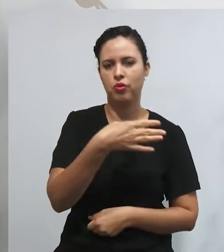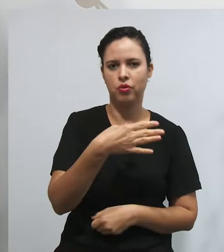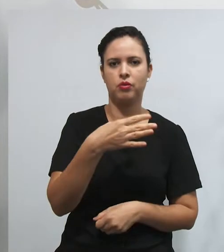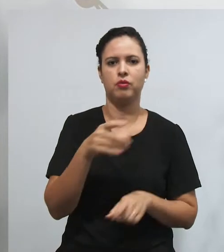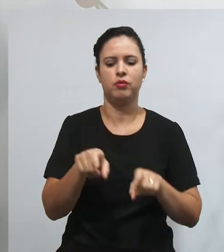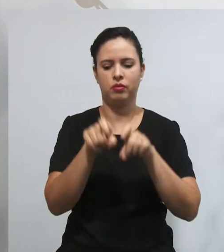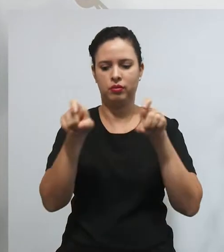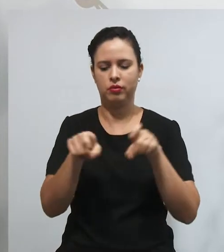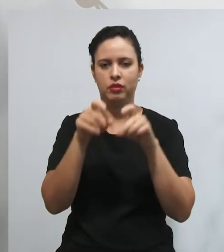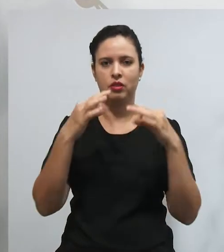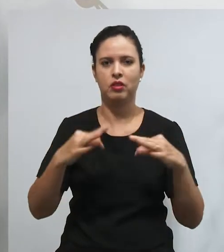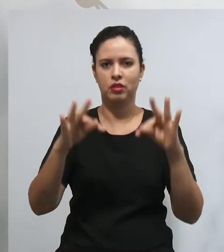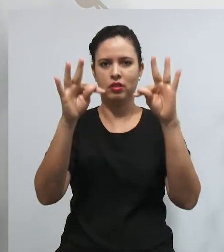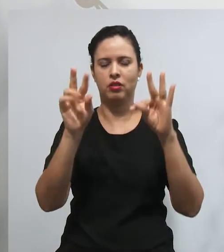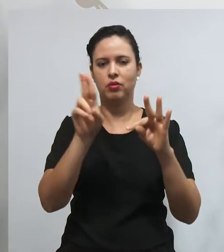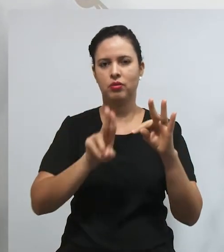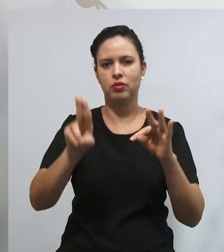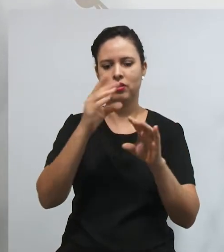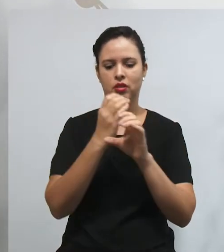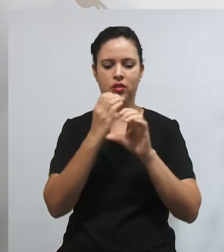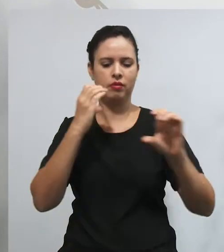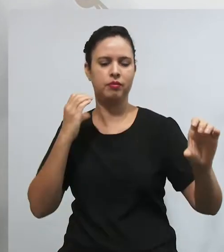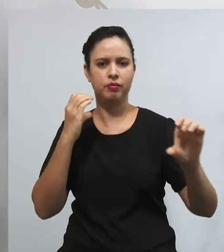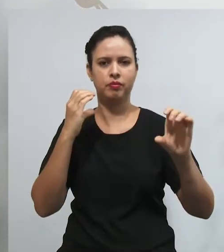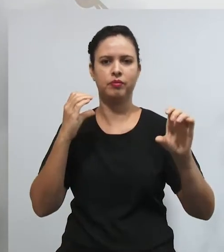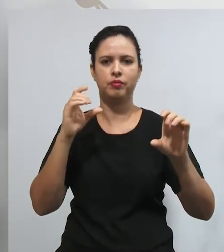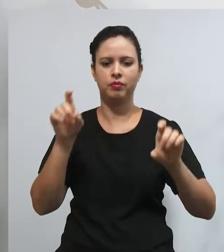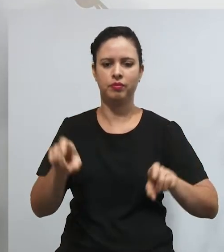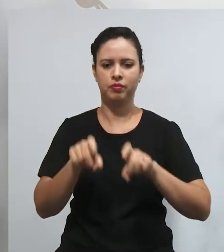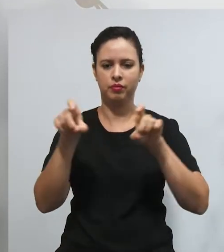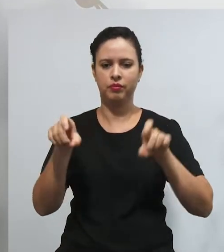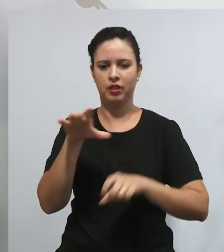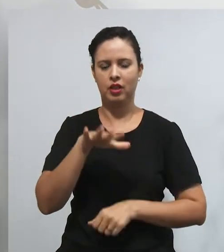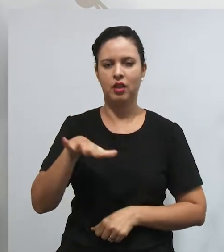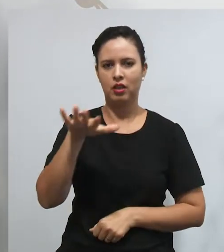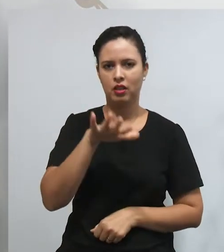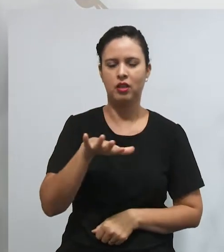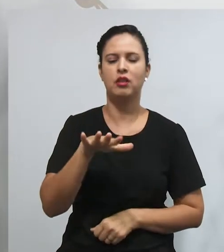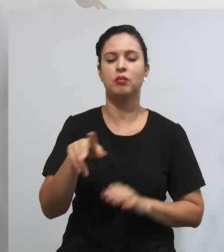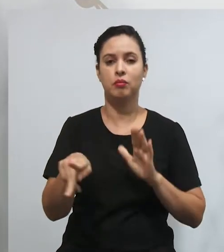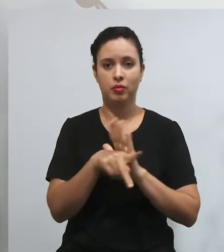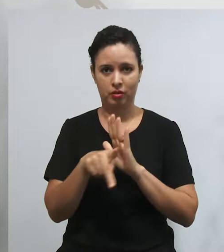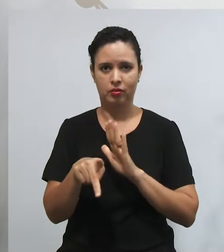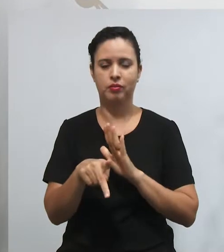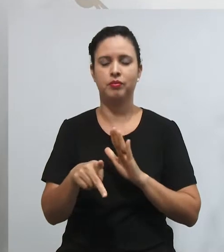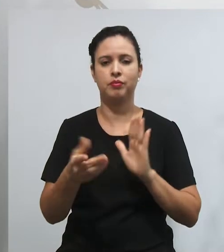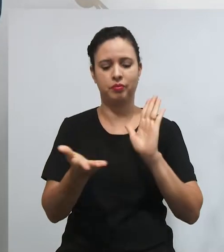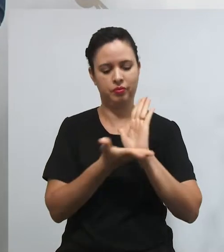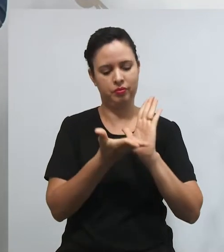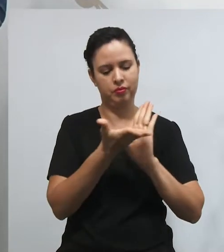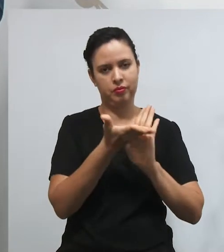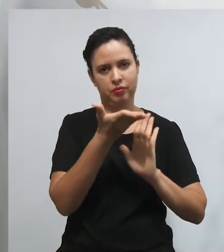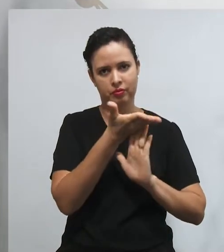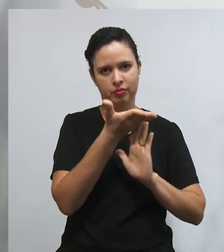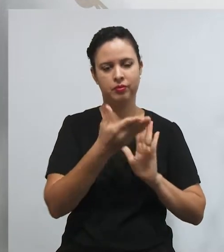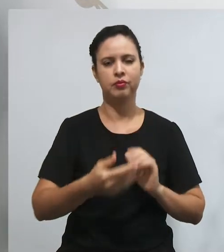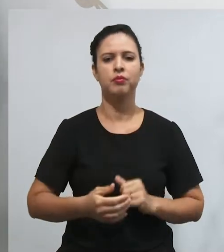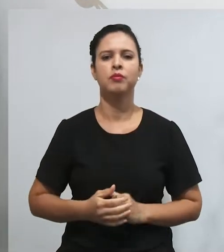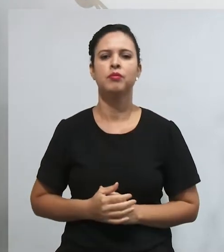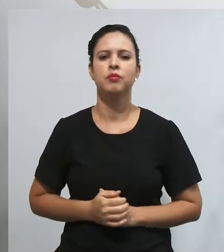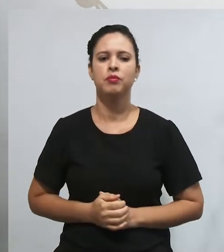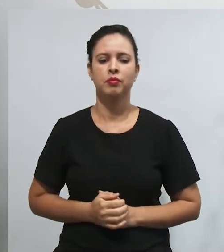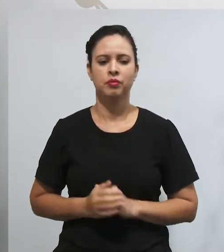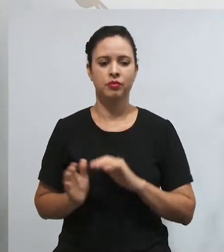de novas tecnologias utilizando arquitetura de computadores. É a área da computação que trabalha com hardware. Ok?